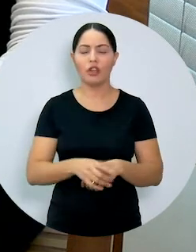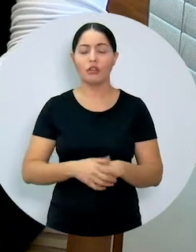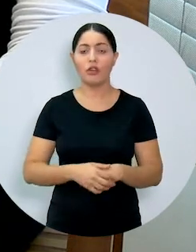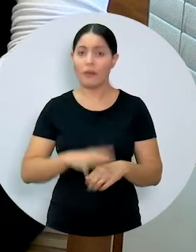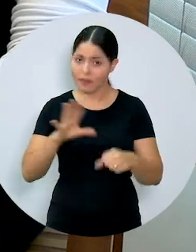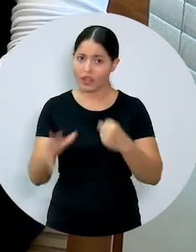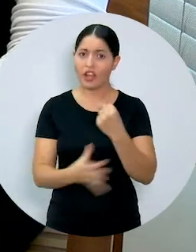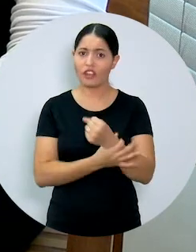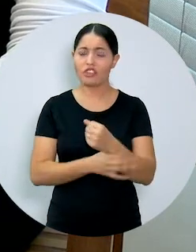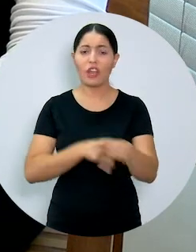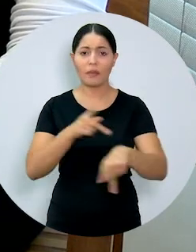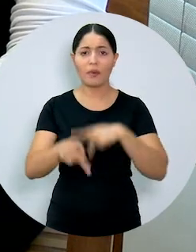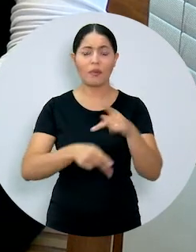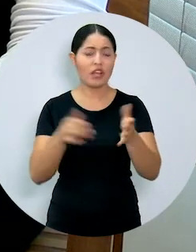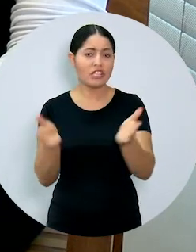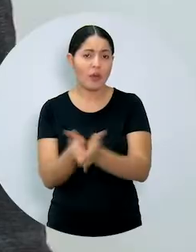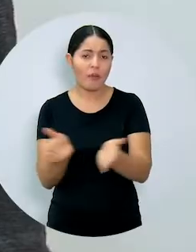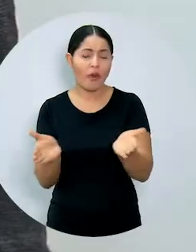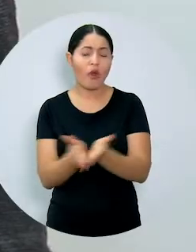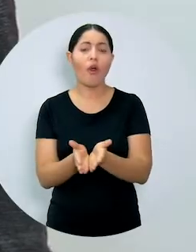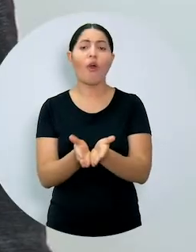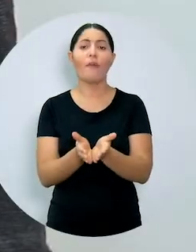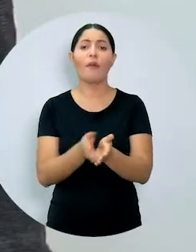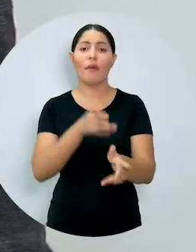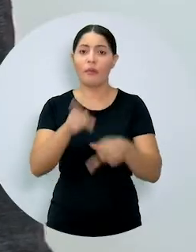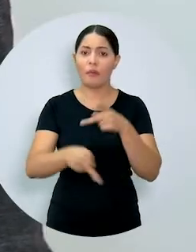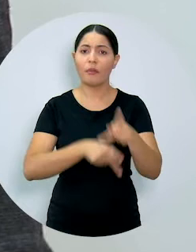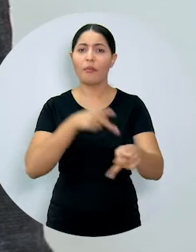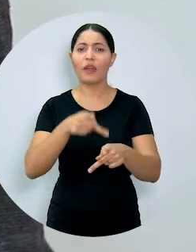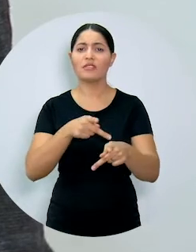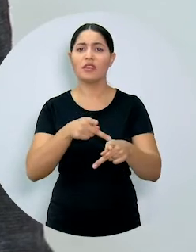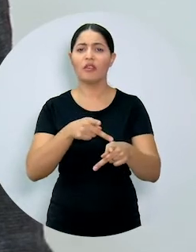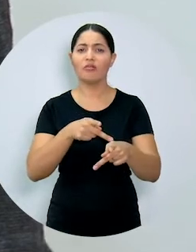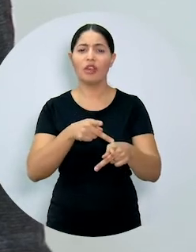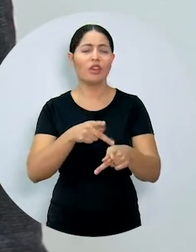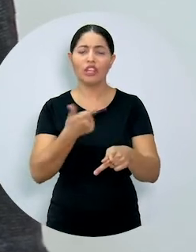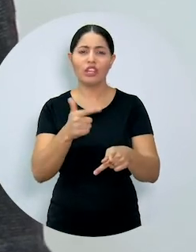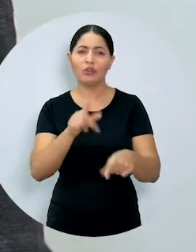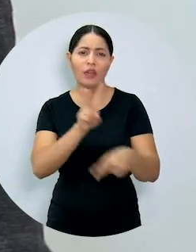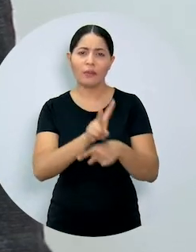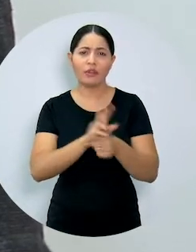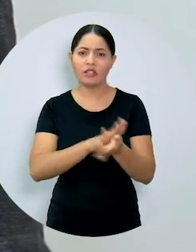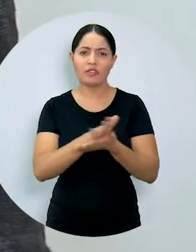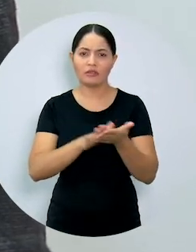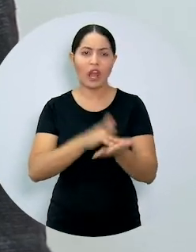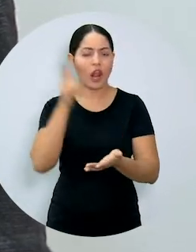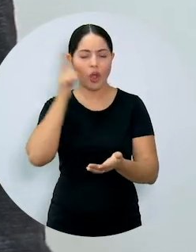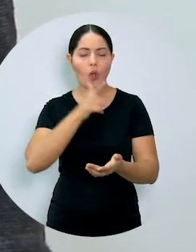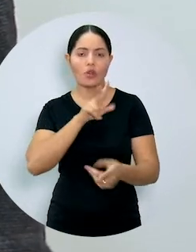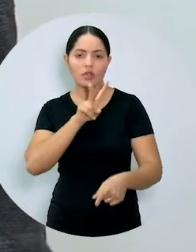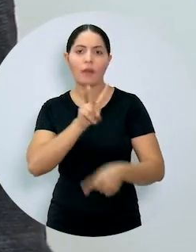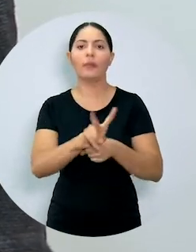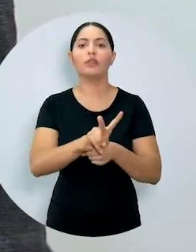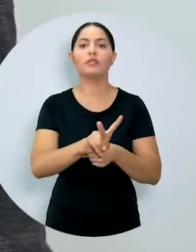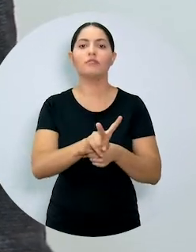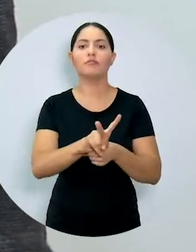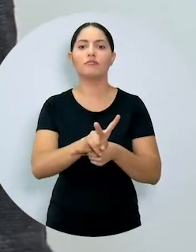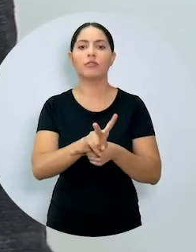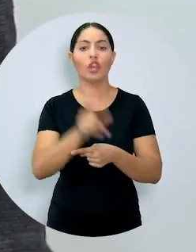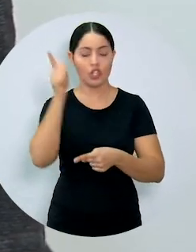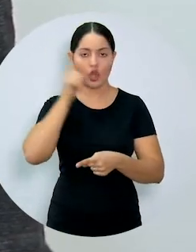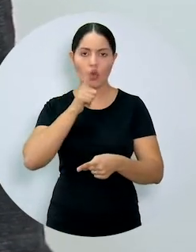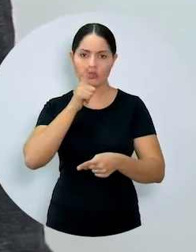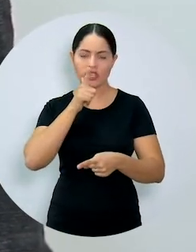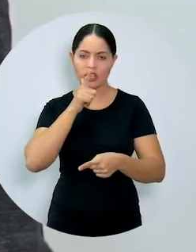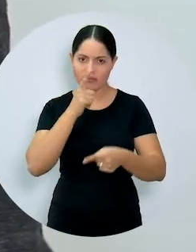menos favorecidos, os mais pobres, os menos protegidos tenham proteção, tenham